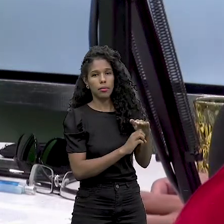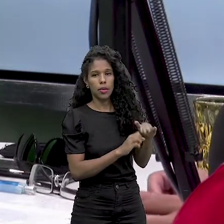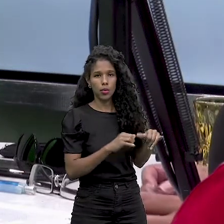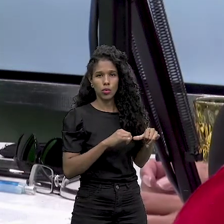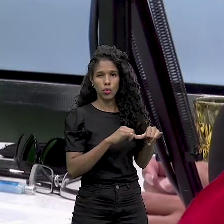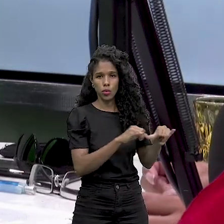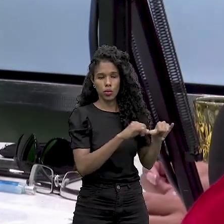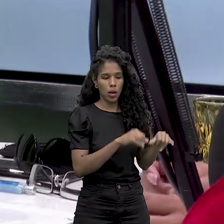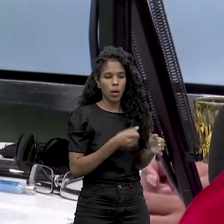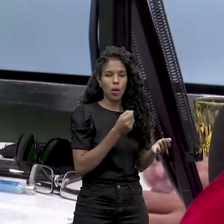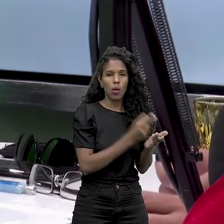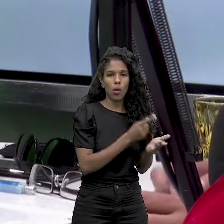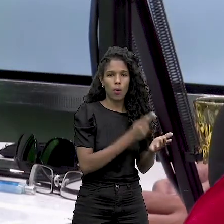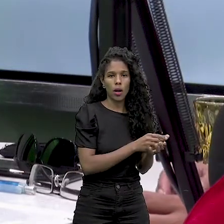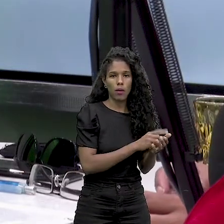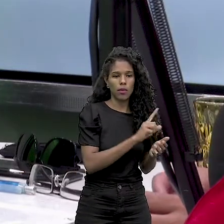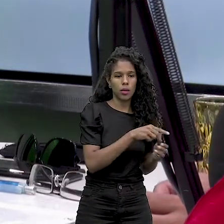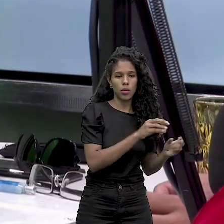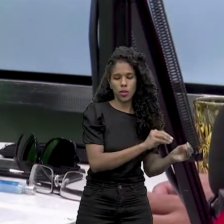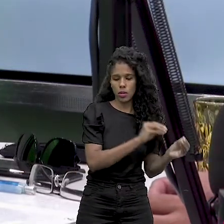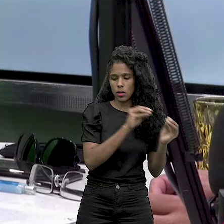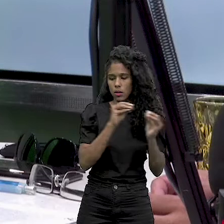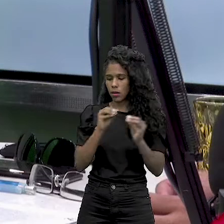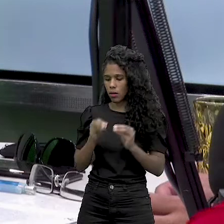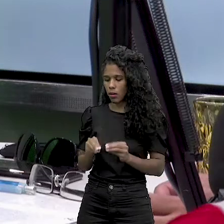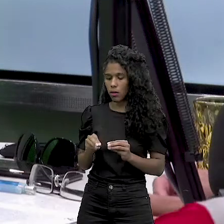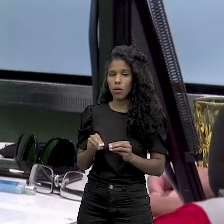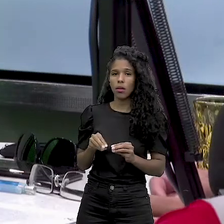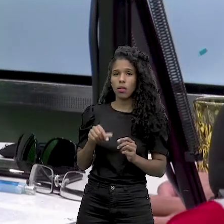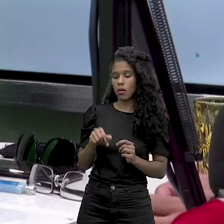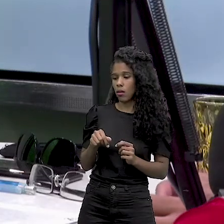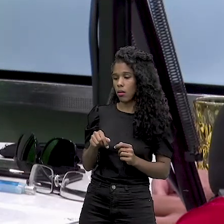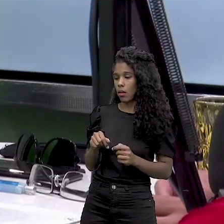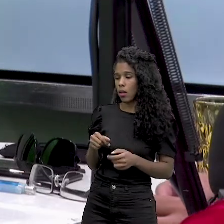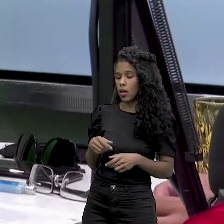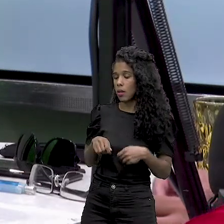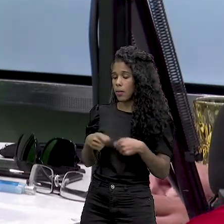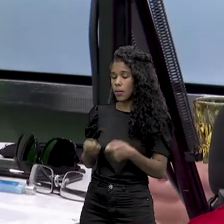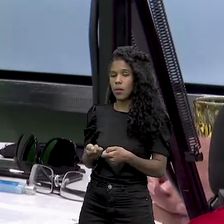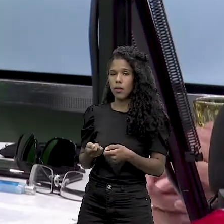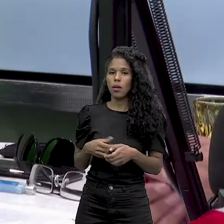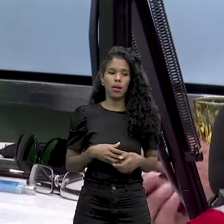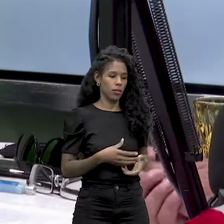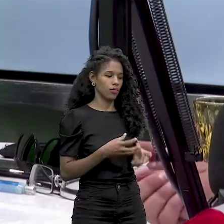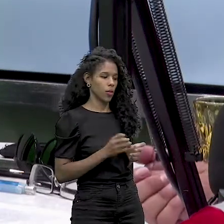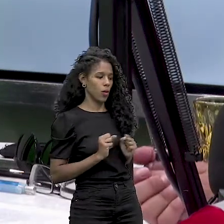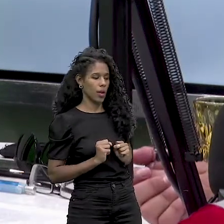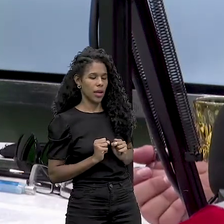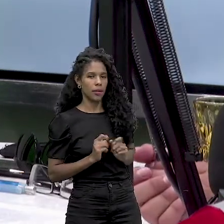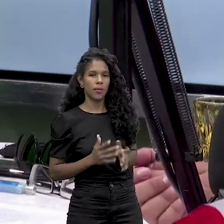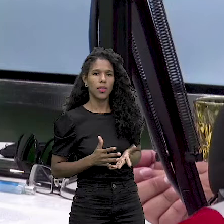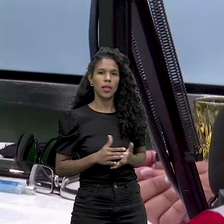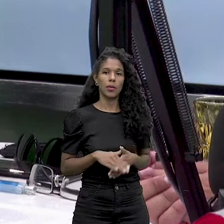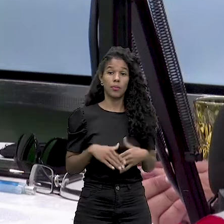Hoje não. Hoje você não precisa, nem o representante comercial precisa mais. Você faz o pedido pelo computador, a empresa te manda, você já gerou o boleto e